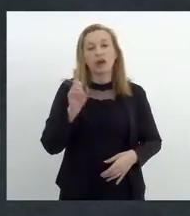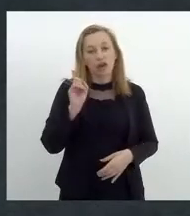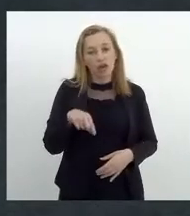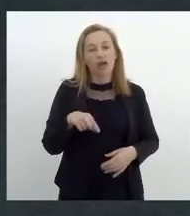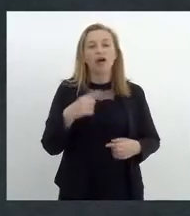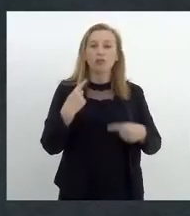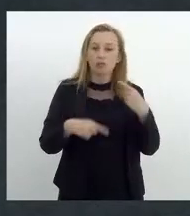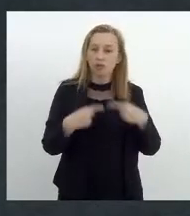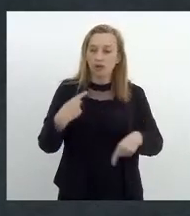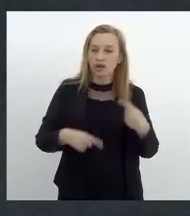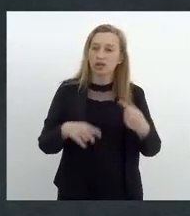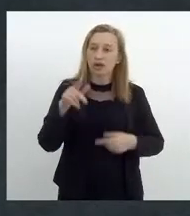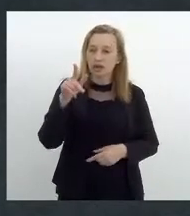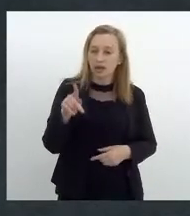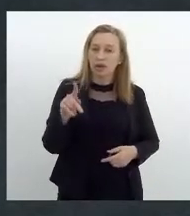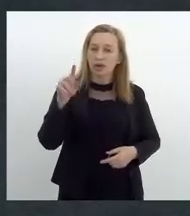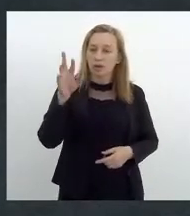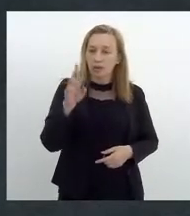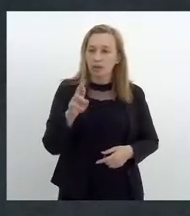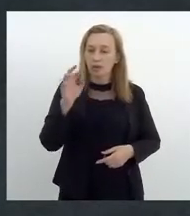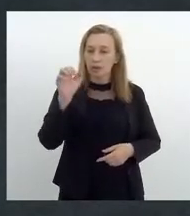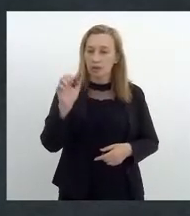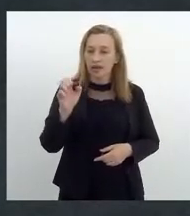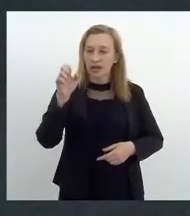política predatória da Petrobras,